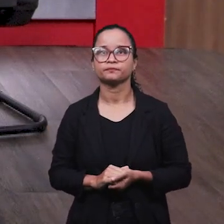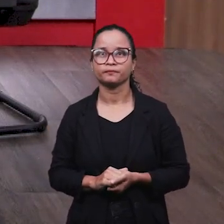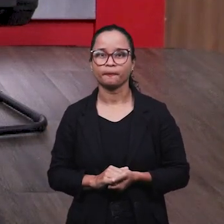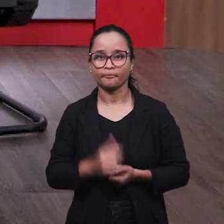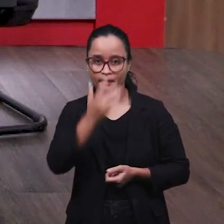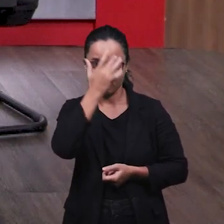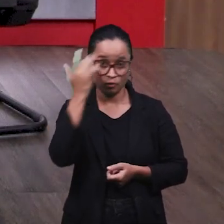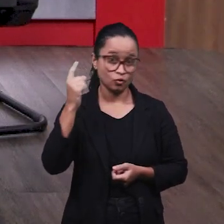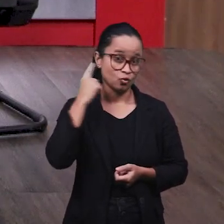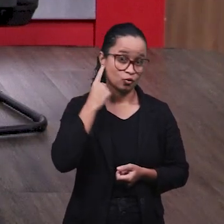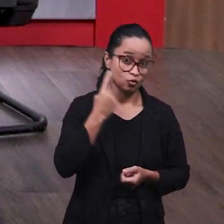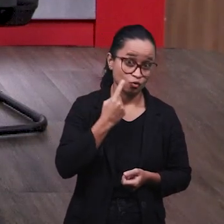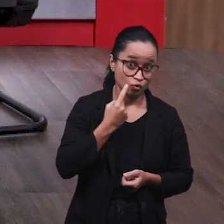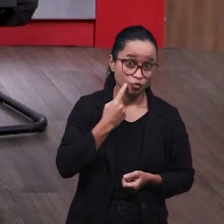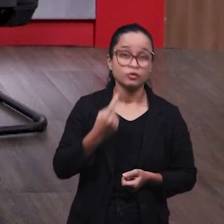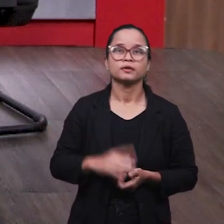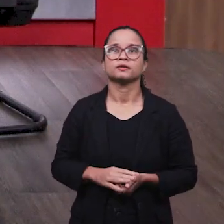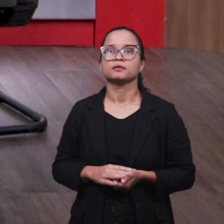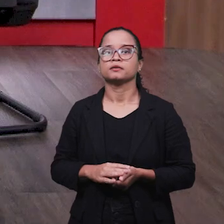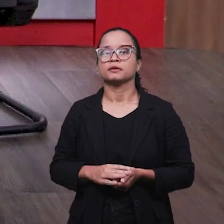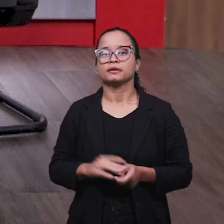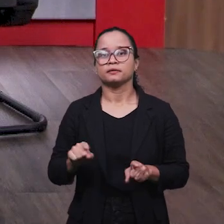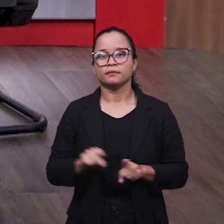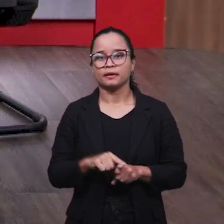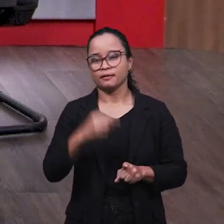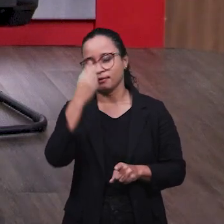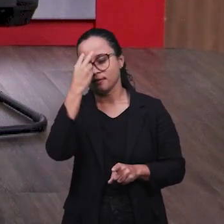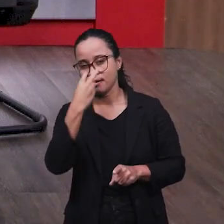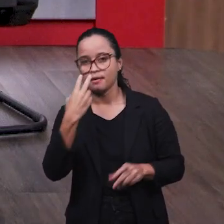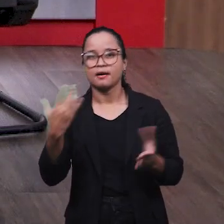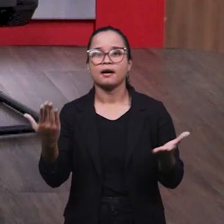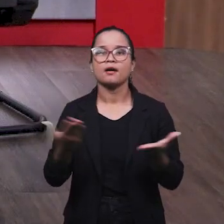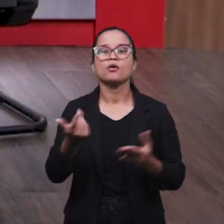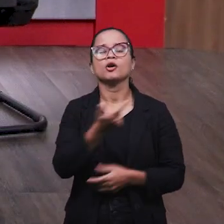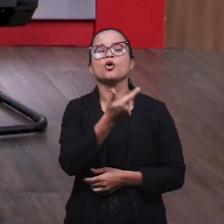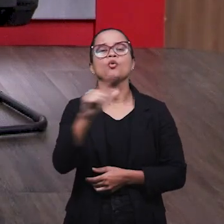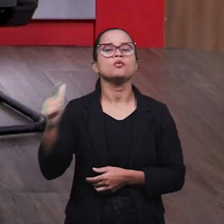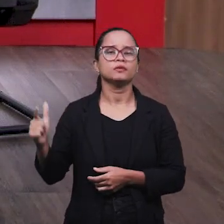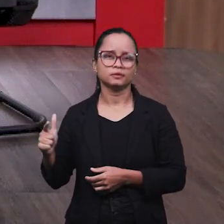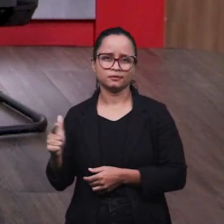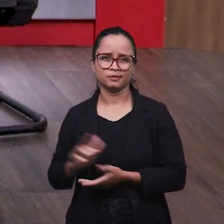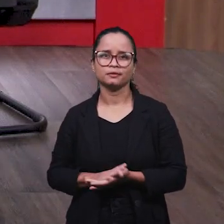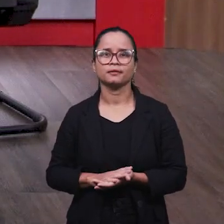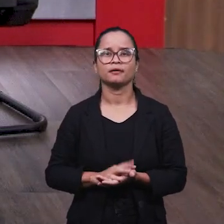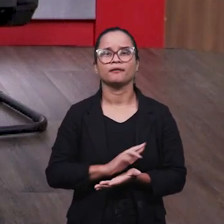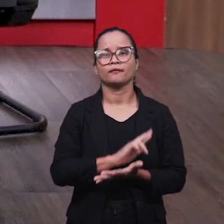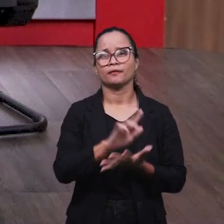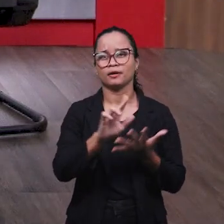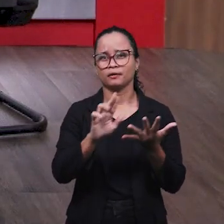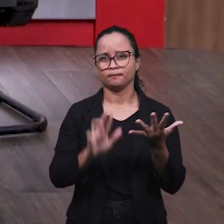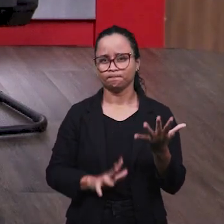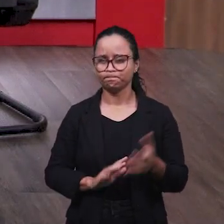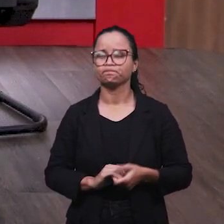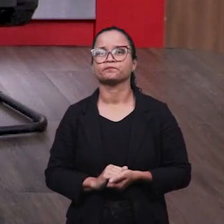pessoas surdas, né? E cegas. Agora nós estamos tendo com diversas, né,